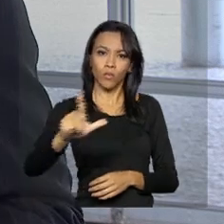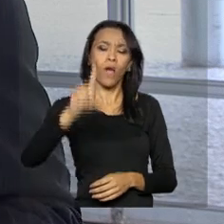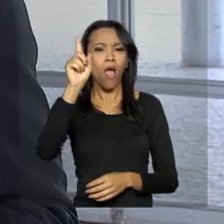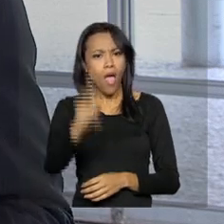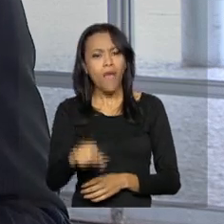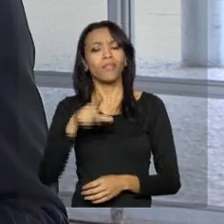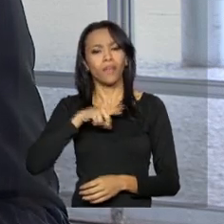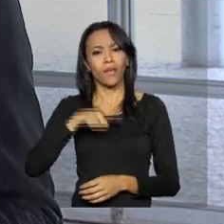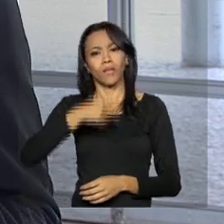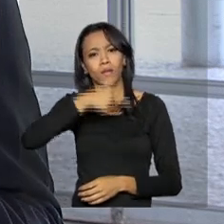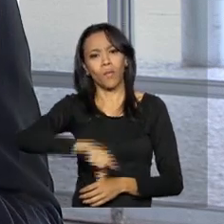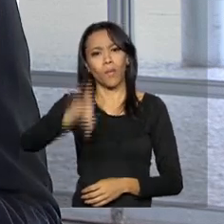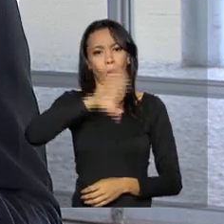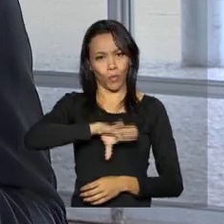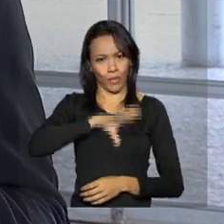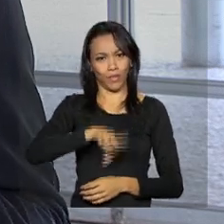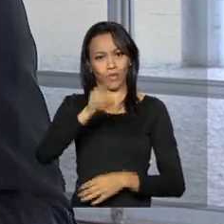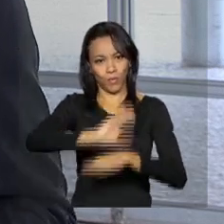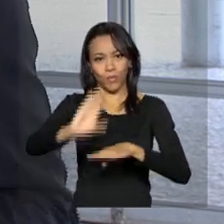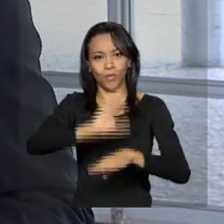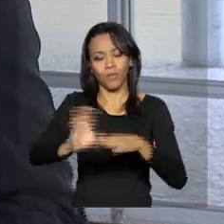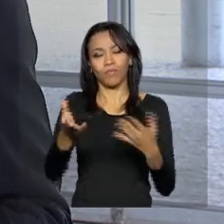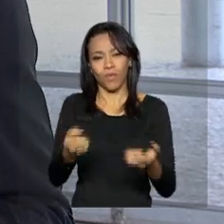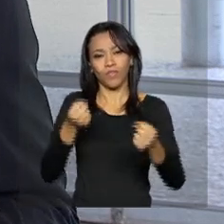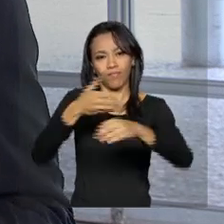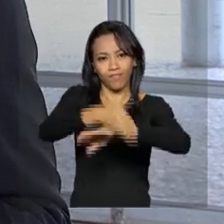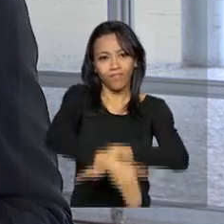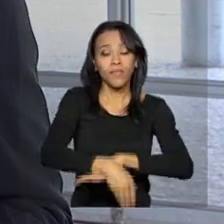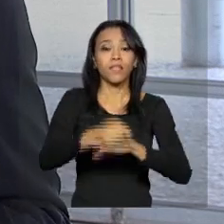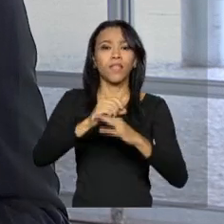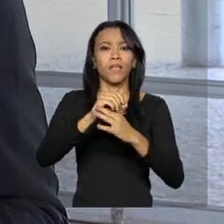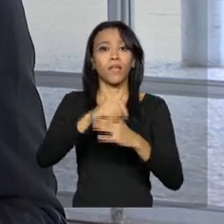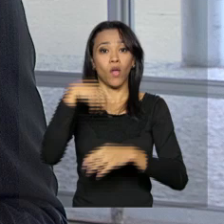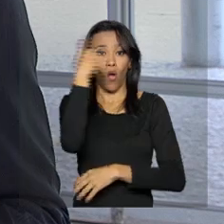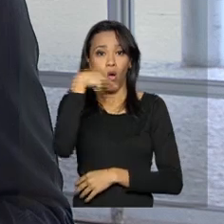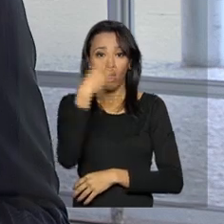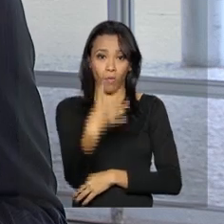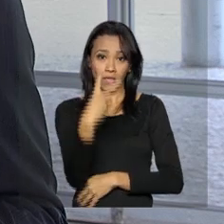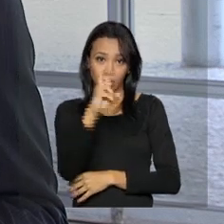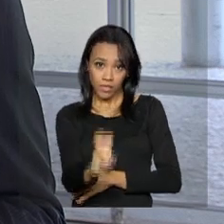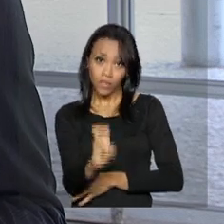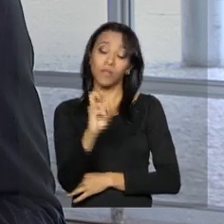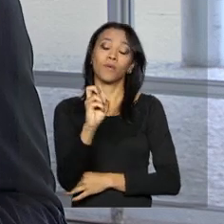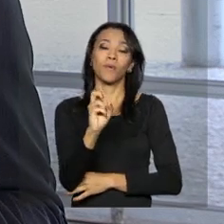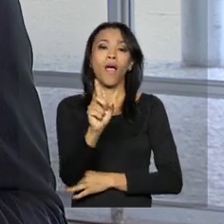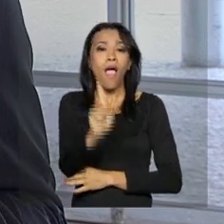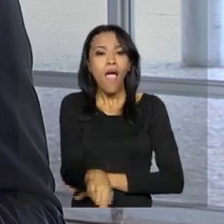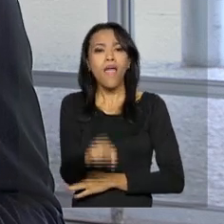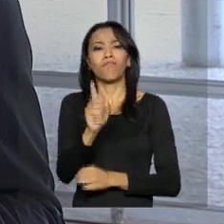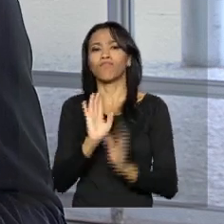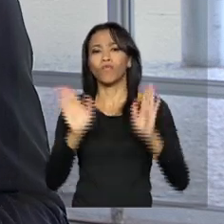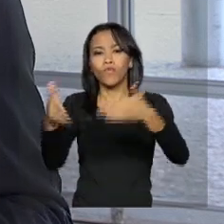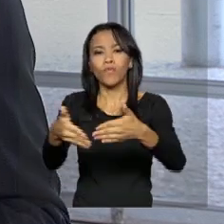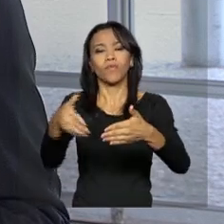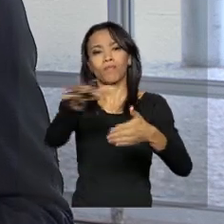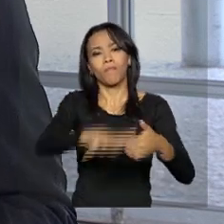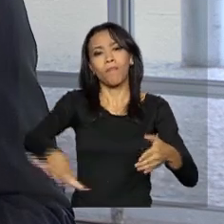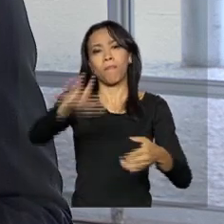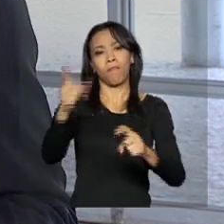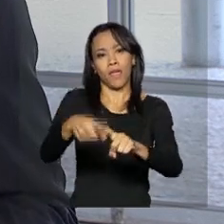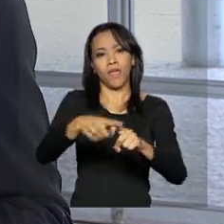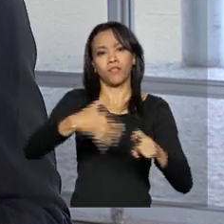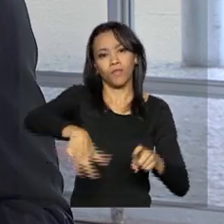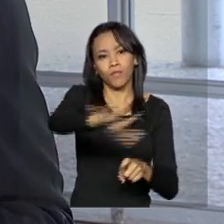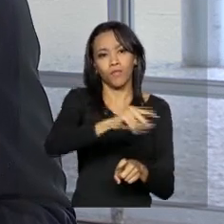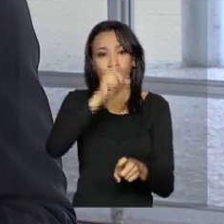versão em português do curso o esse curso tem 45 horas de duração e é destinado a médicos enfermeiros